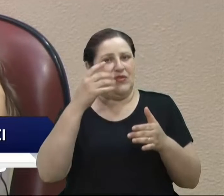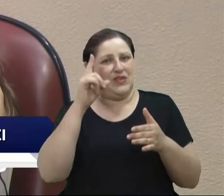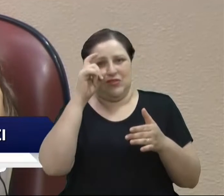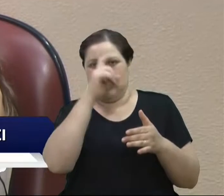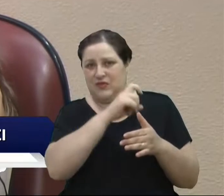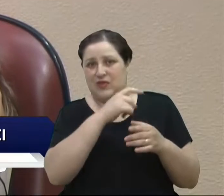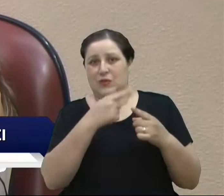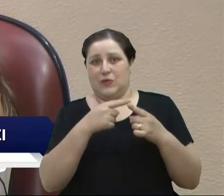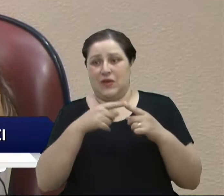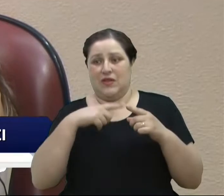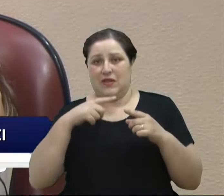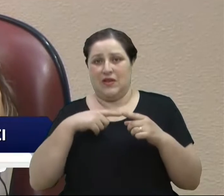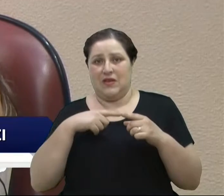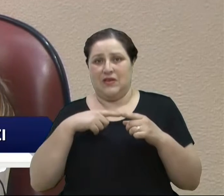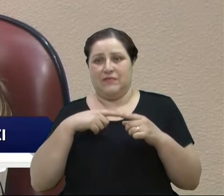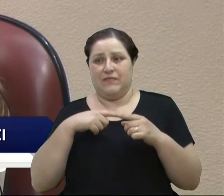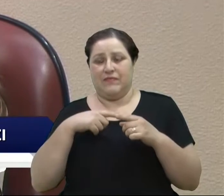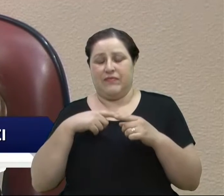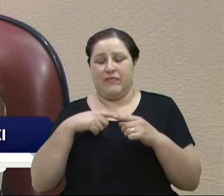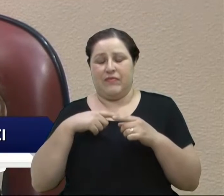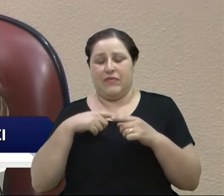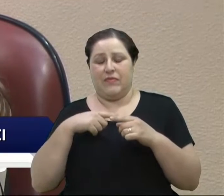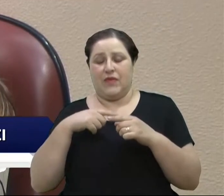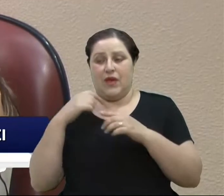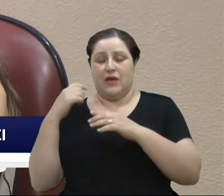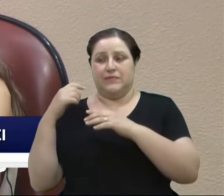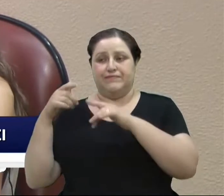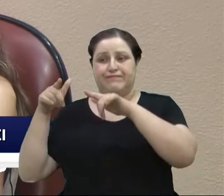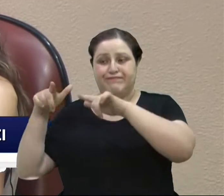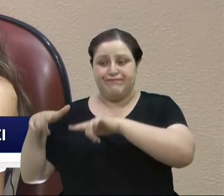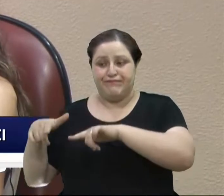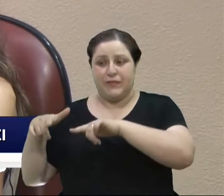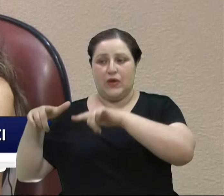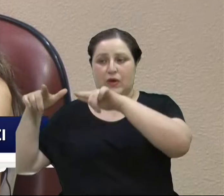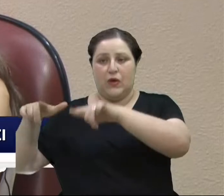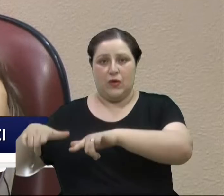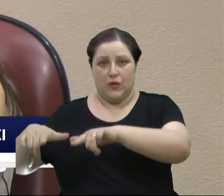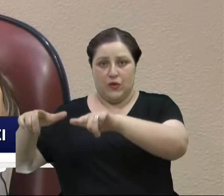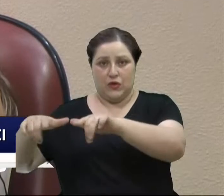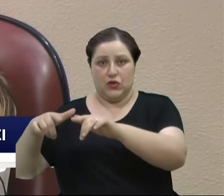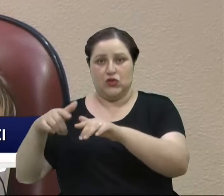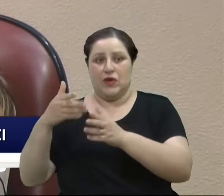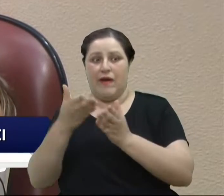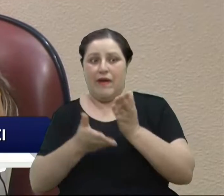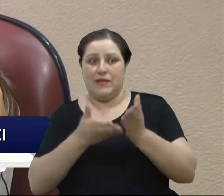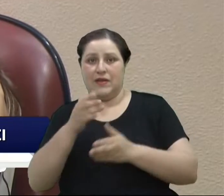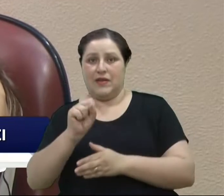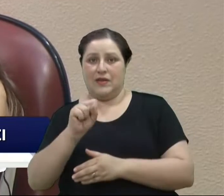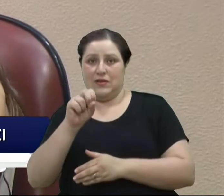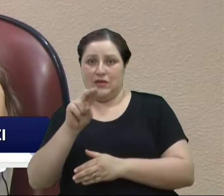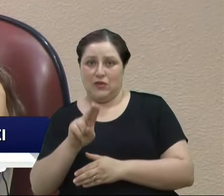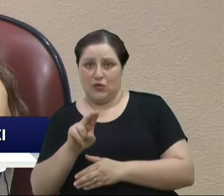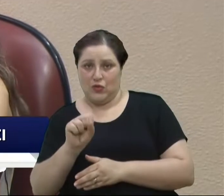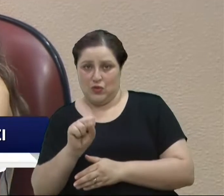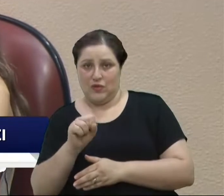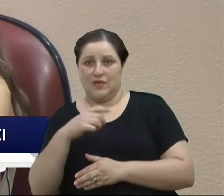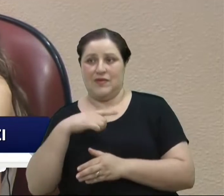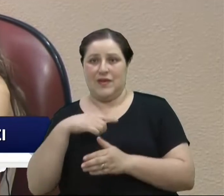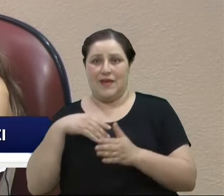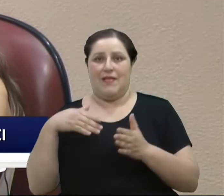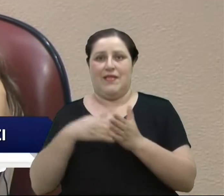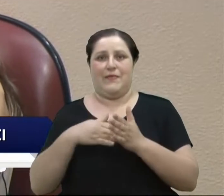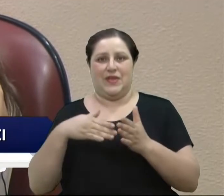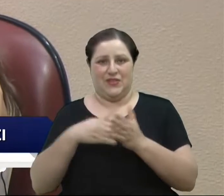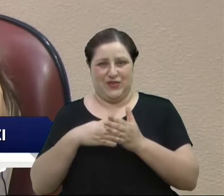dos prestadores de serviço do Sistema Público de Saúde já muito próxima do seu limite.